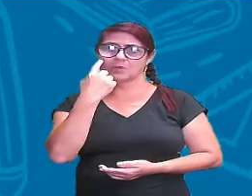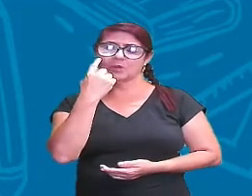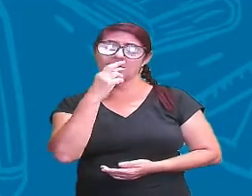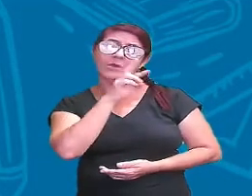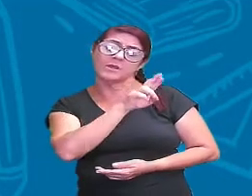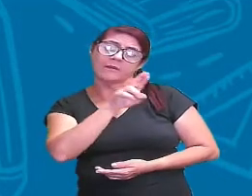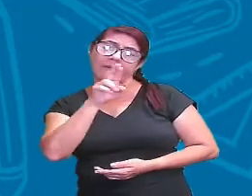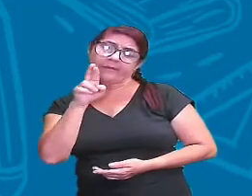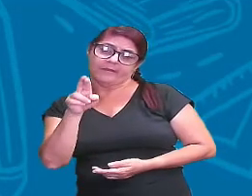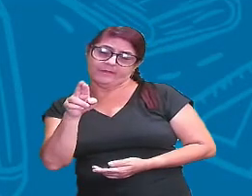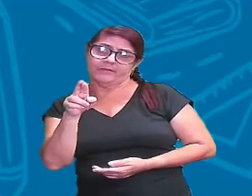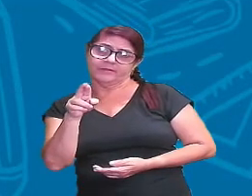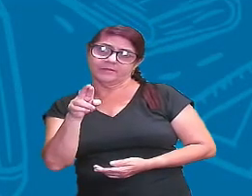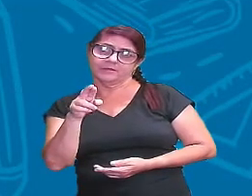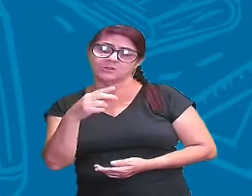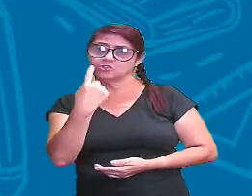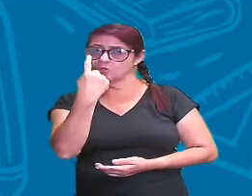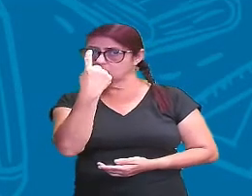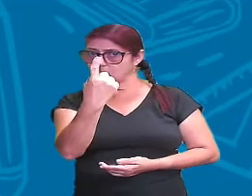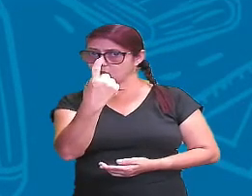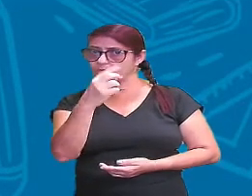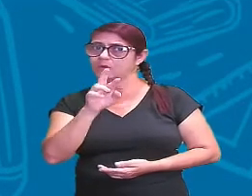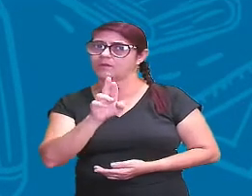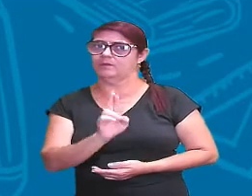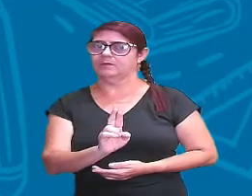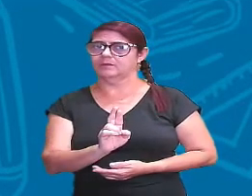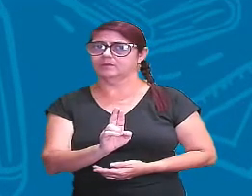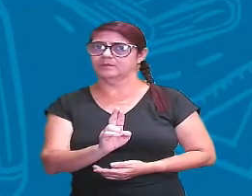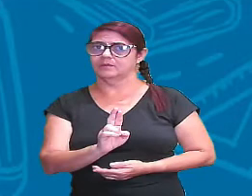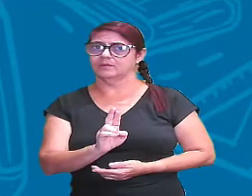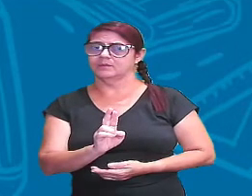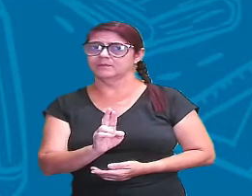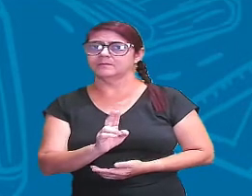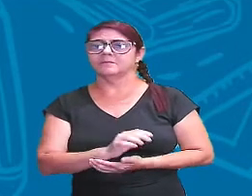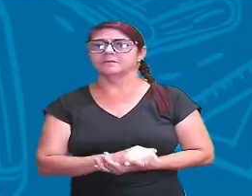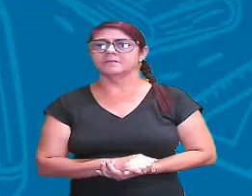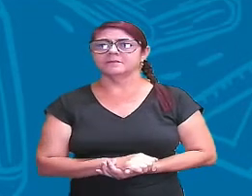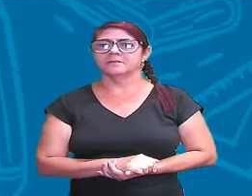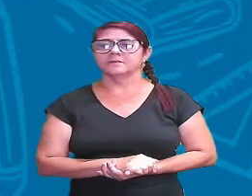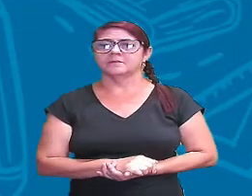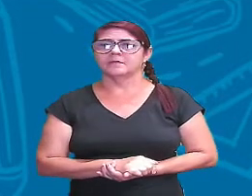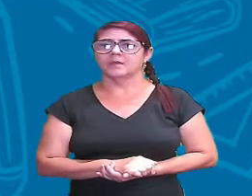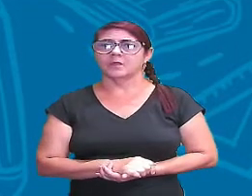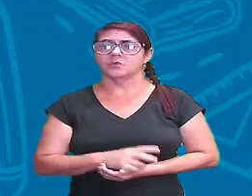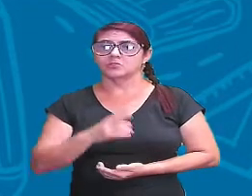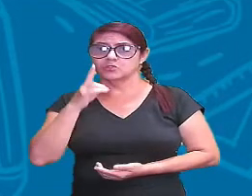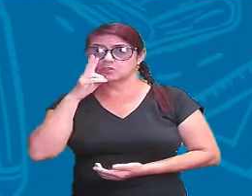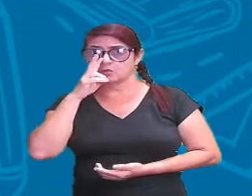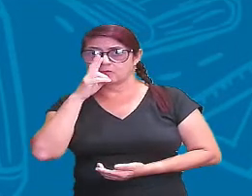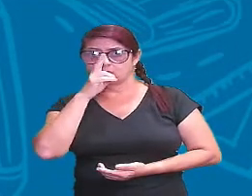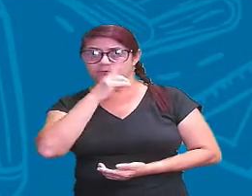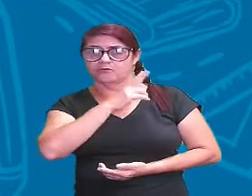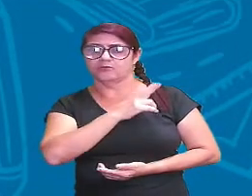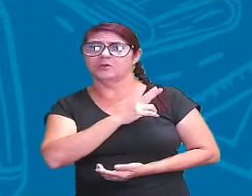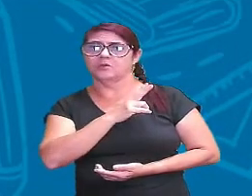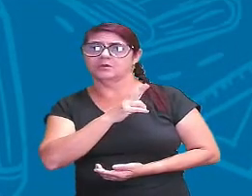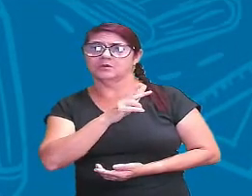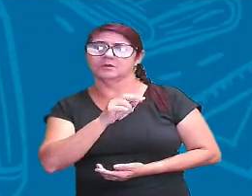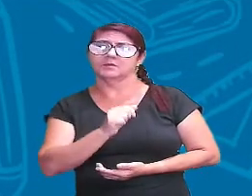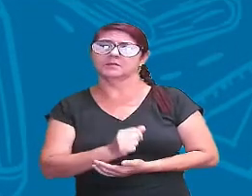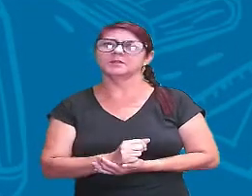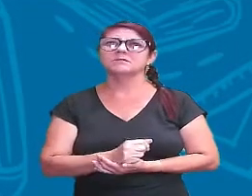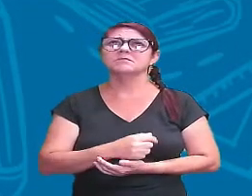apenas uma letrinha R. Se o som no meio da palavra for um som forte, então a gente